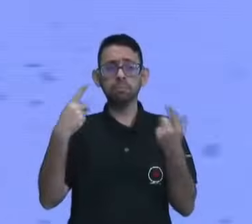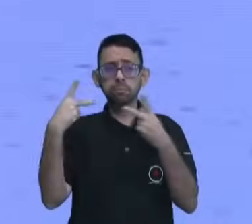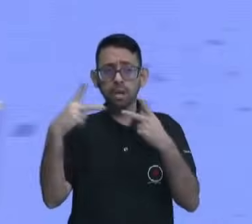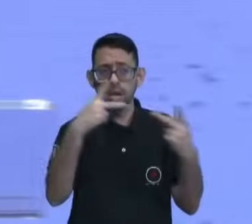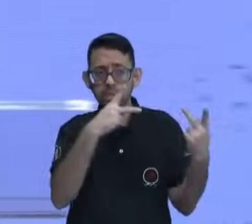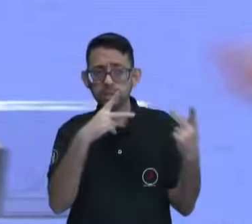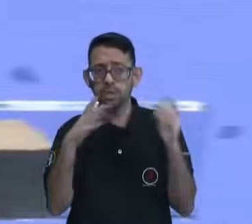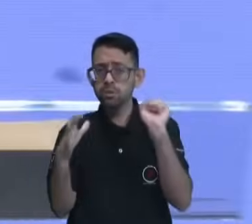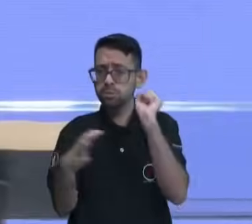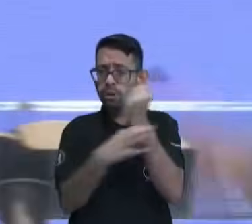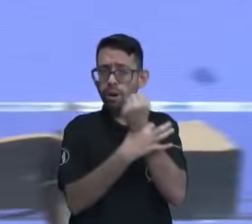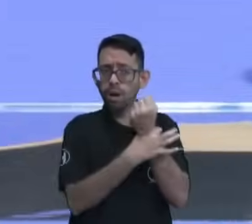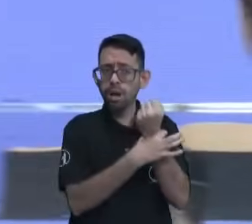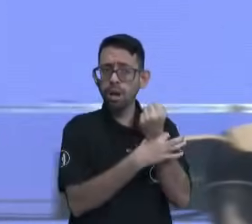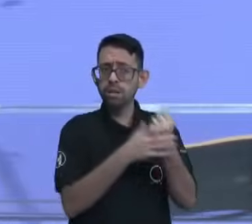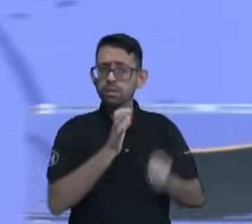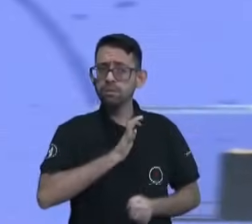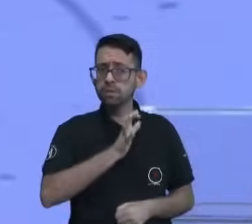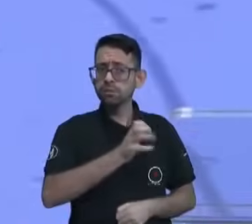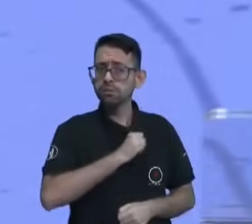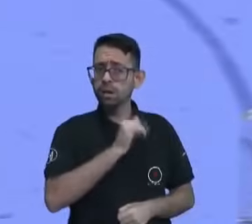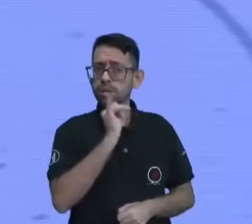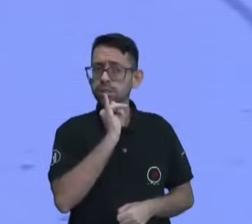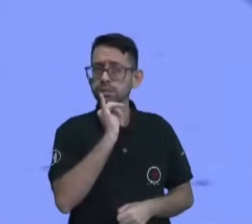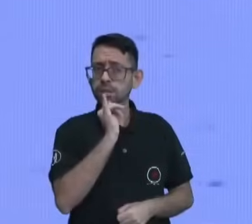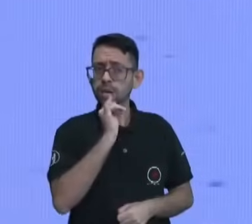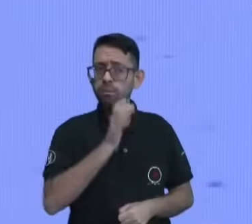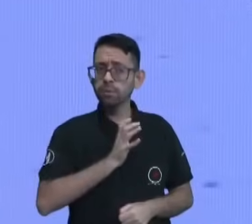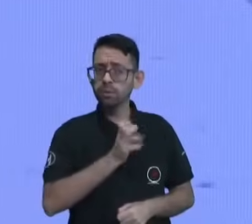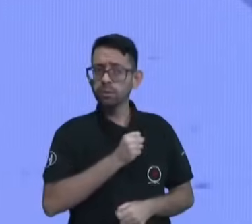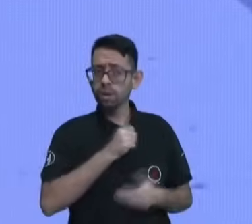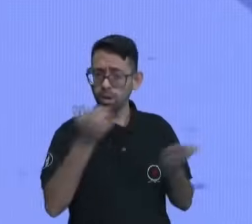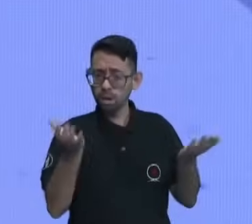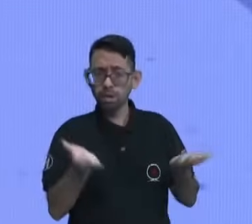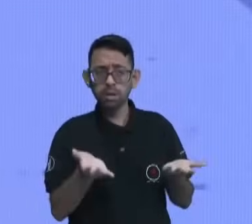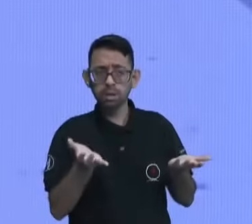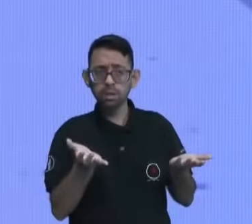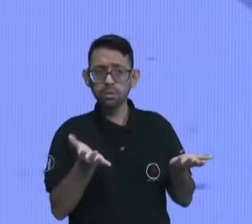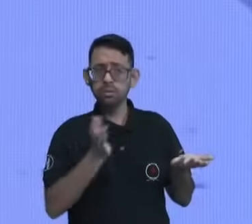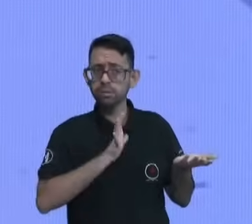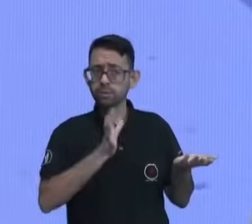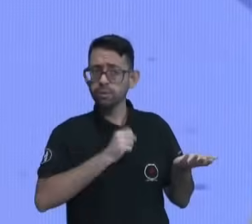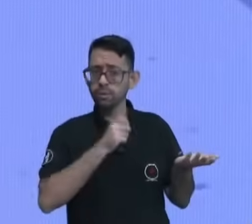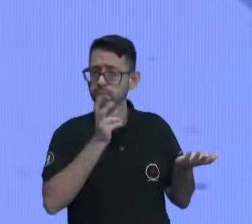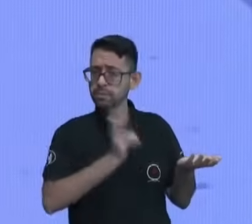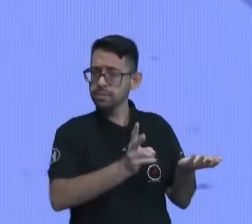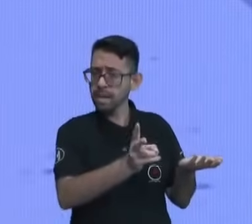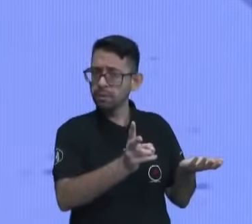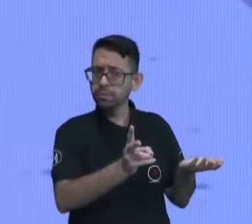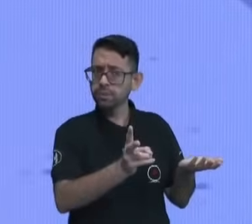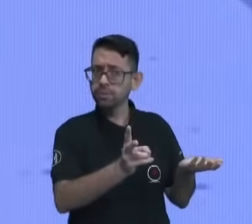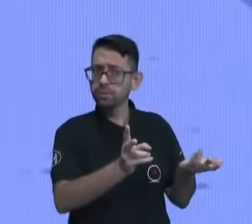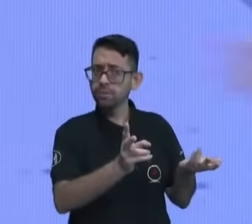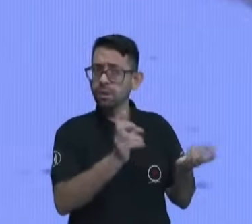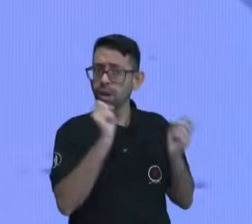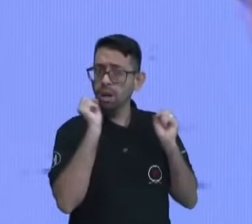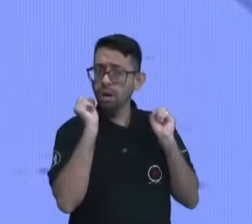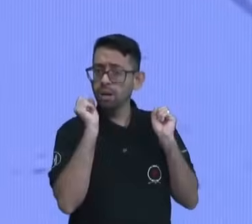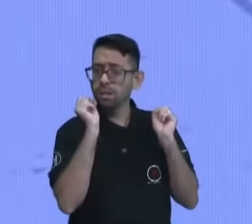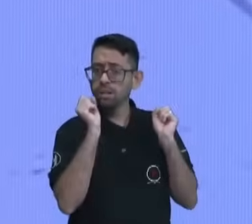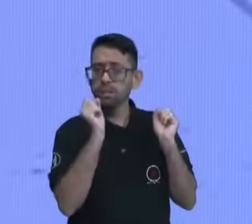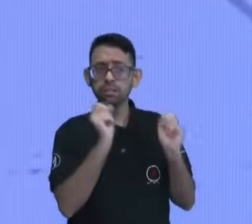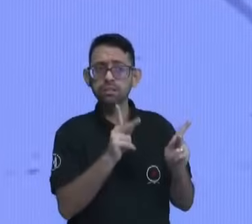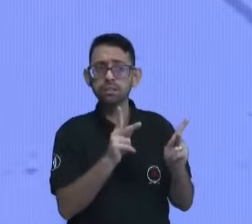sempre eu não creio nem isso nem na outra eu creio na predestinação da igreja não individual aí é outro assunto que não é aqui mas eu não